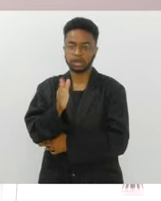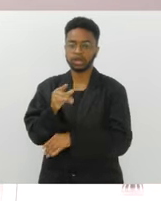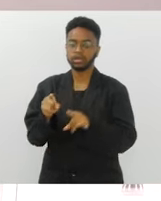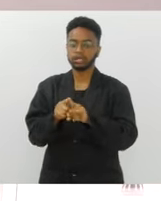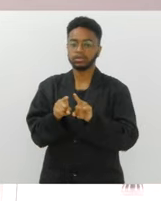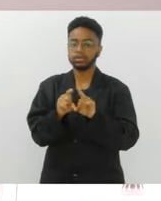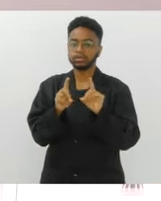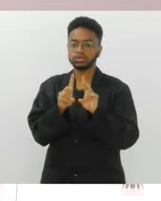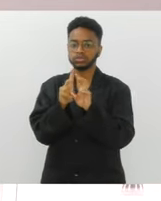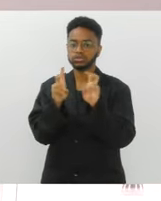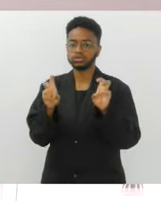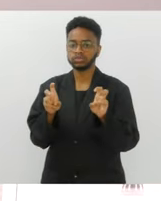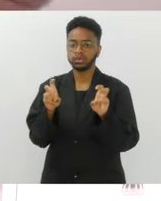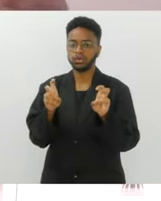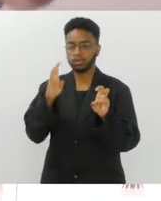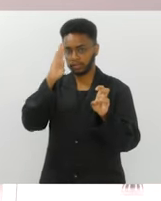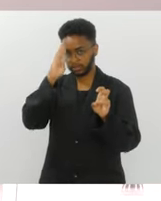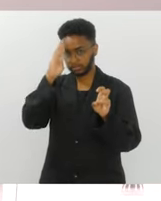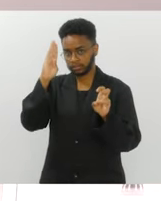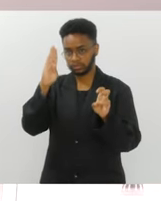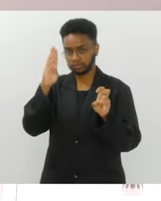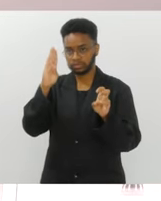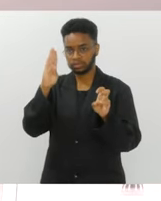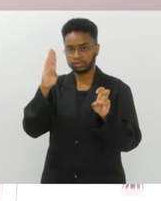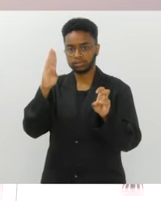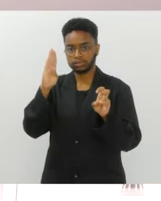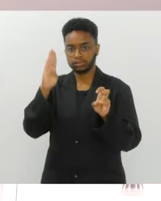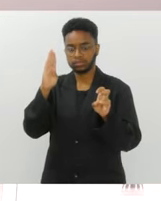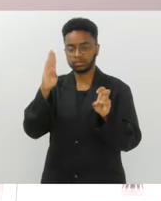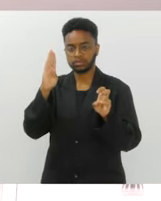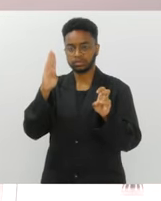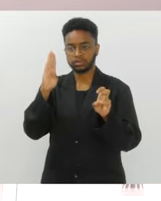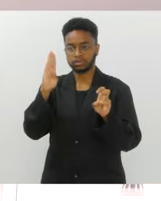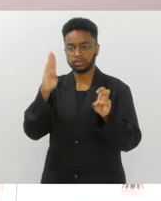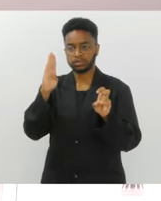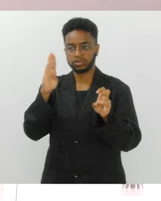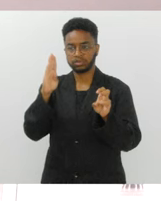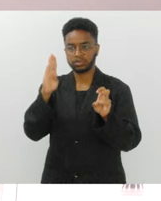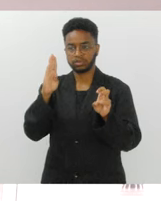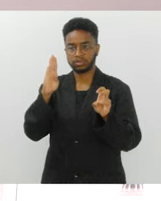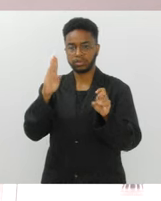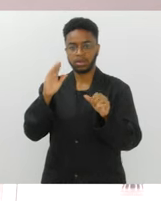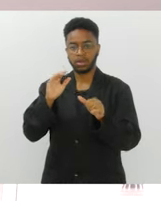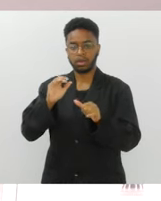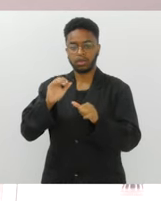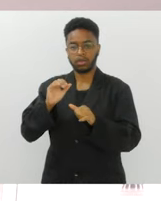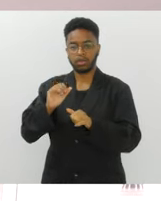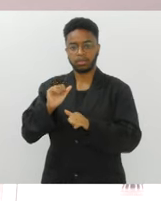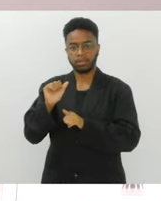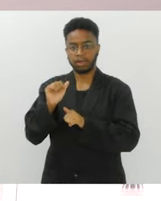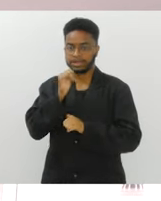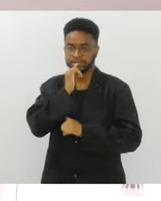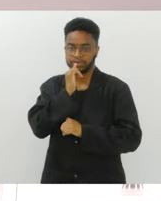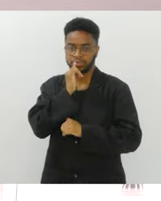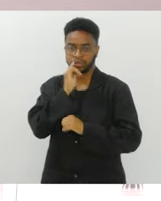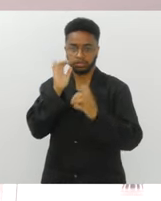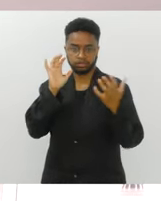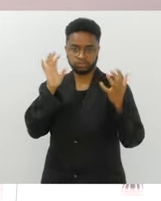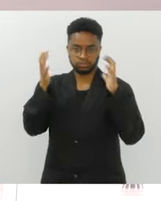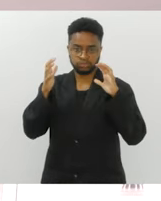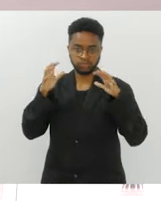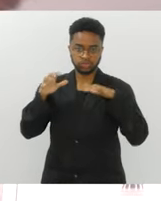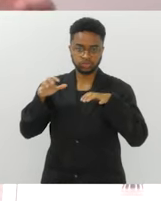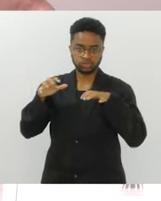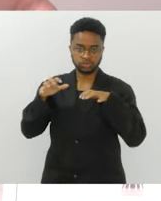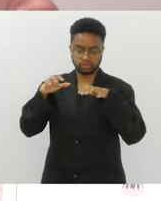questão em especial do tempo, a mudança do tempo, enfim, de alguns ramais, como é o caso do ramal Japeri, que